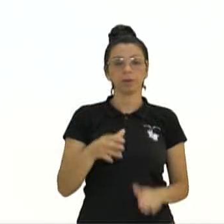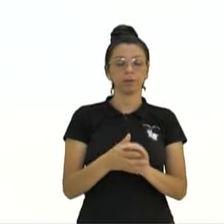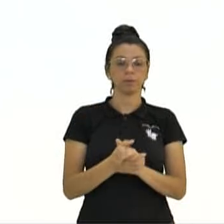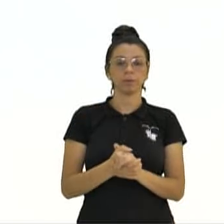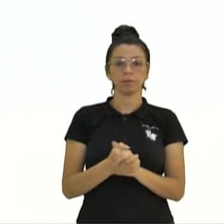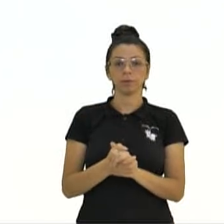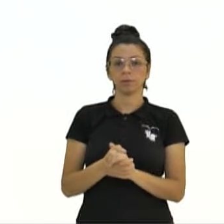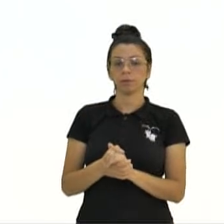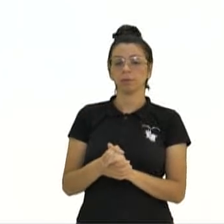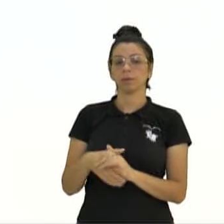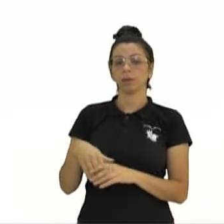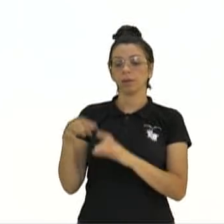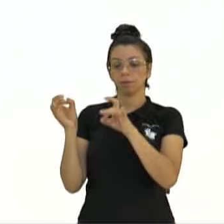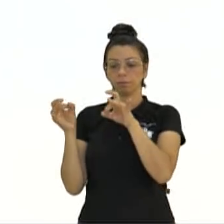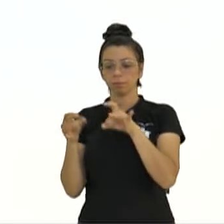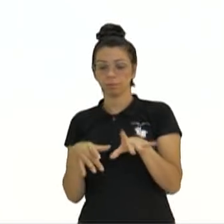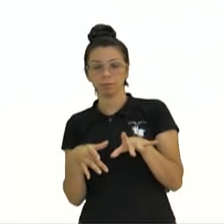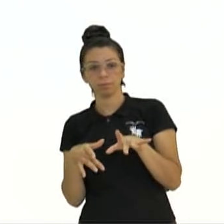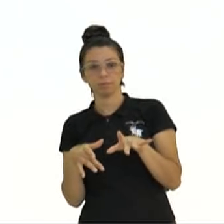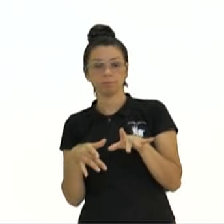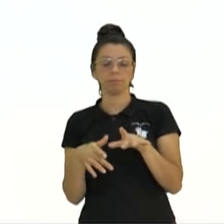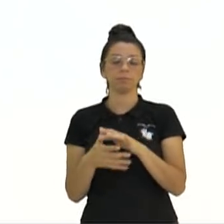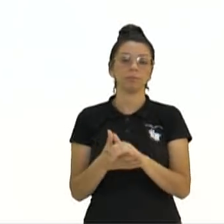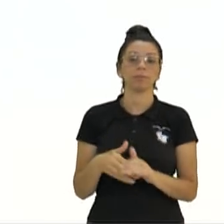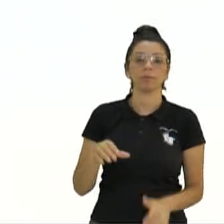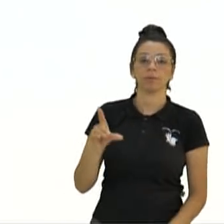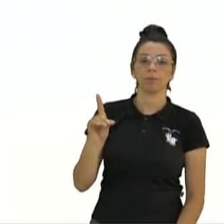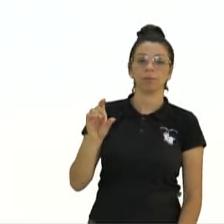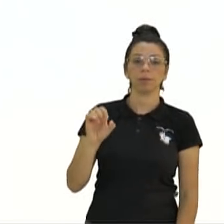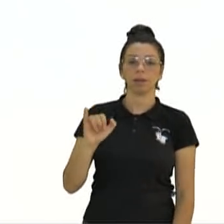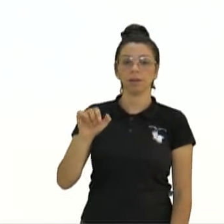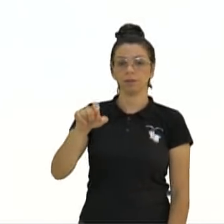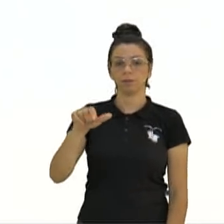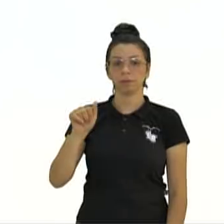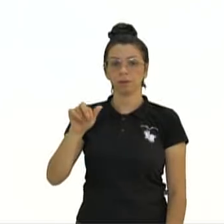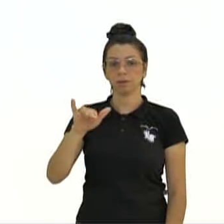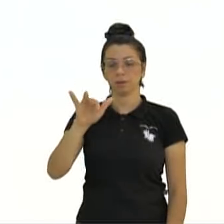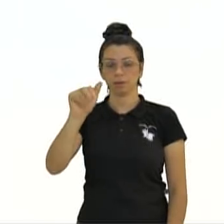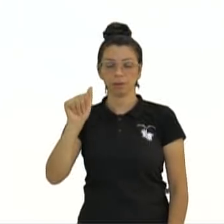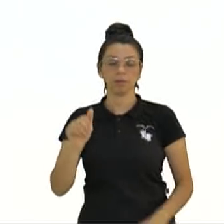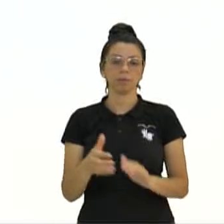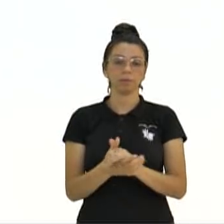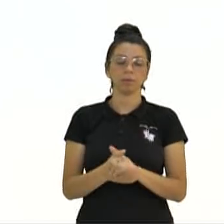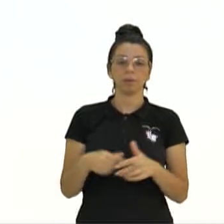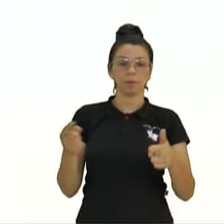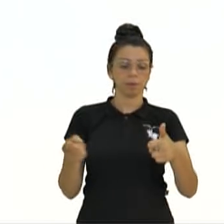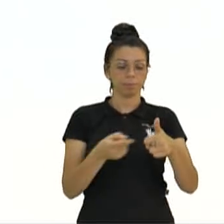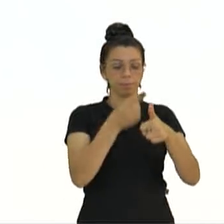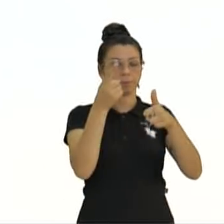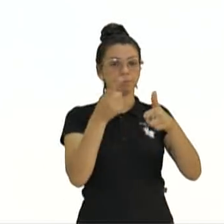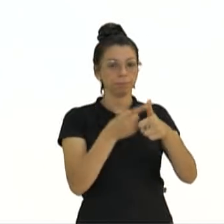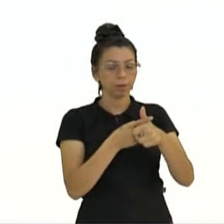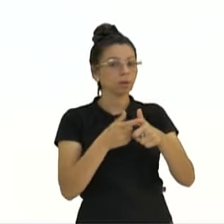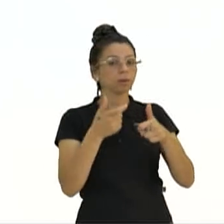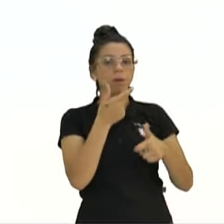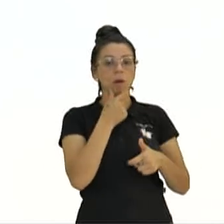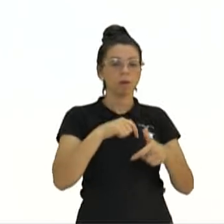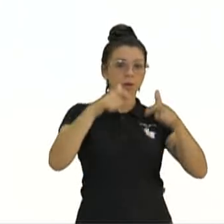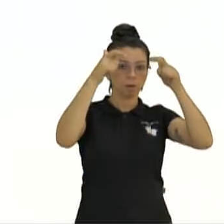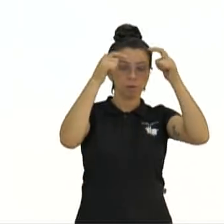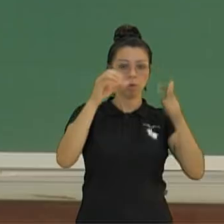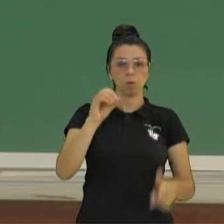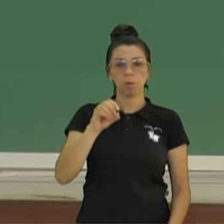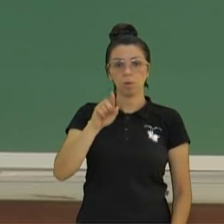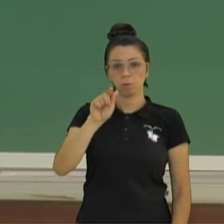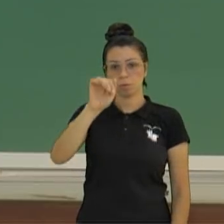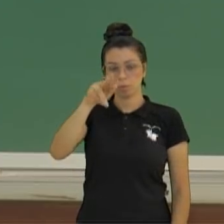deixaria. A primeira oração, Ogum sempre foi um guerreiro. Segunda oração, e não